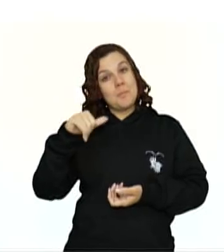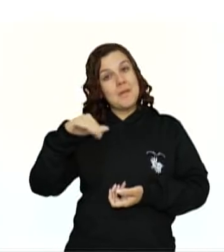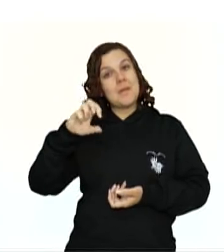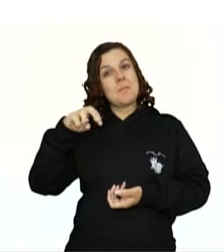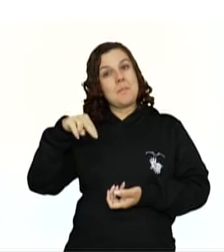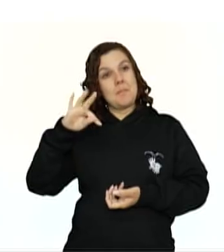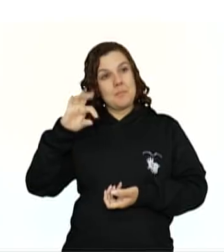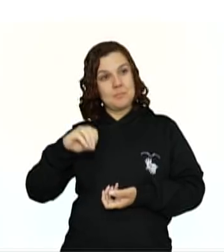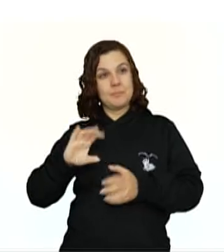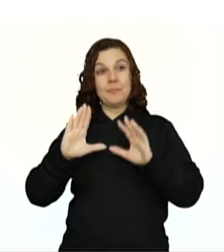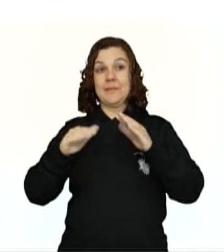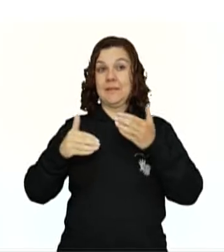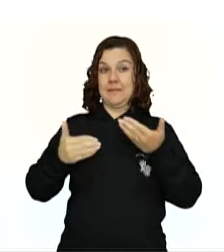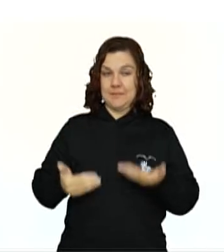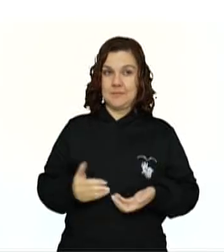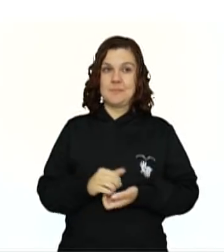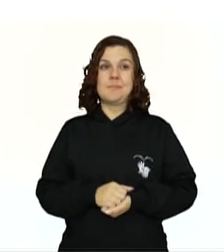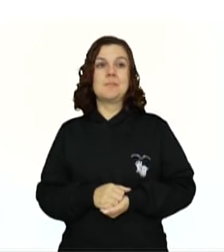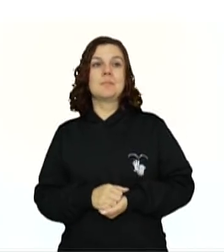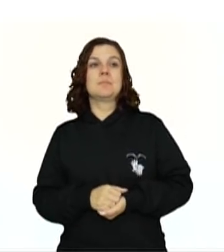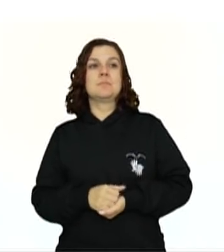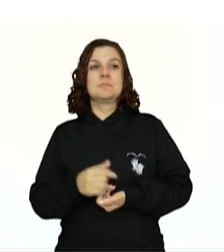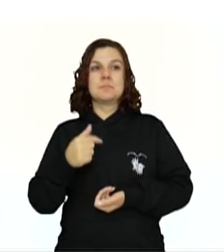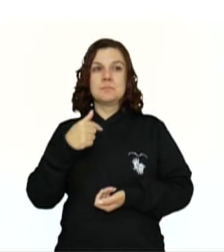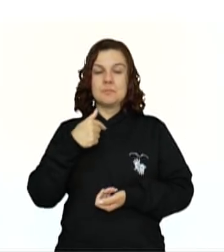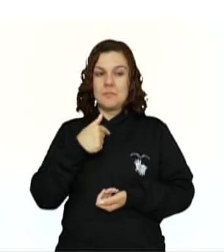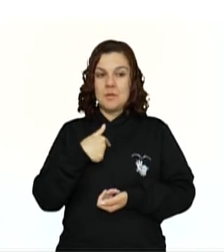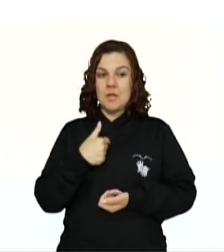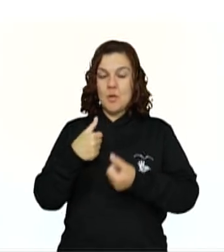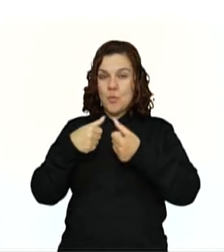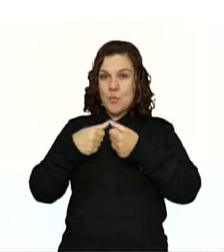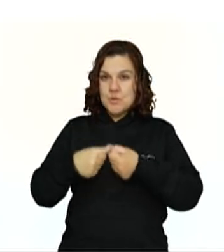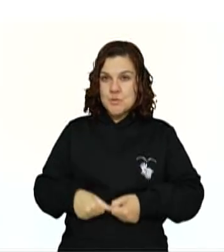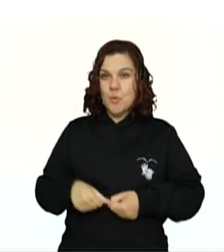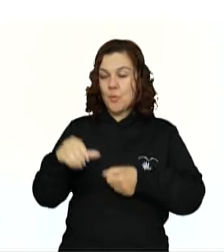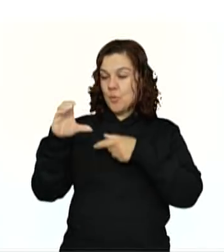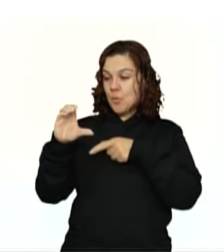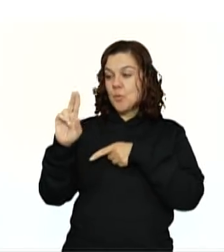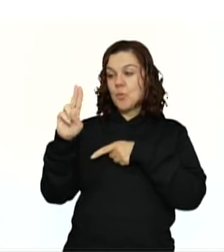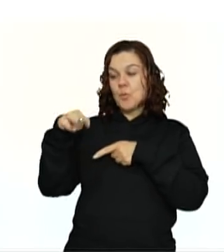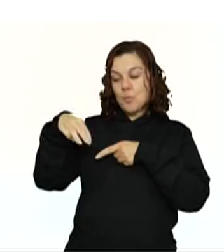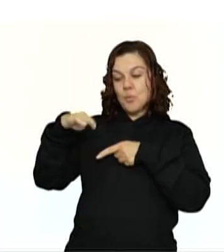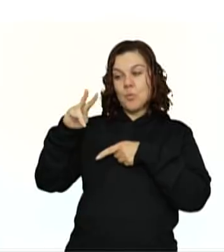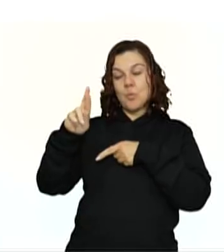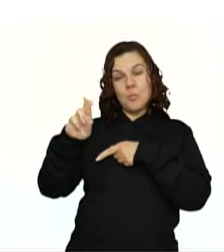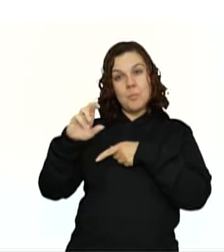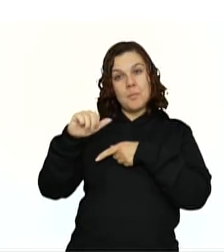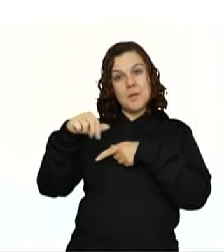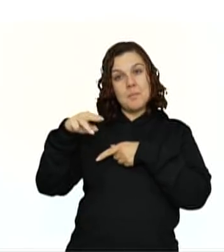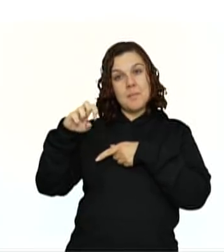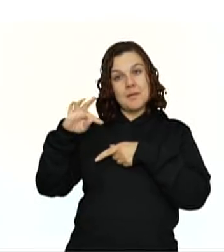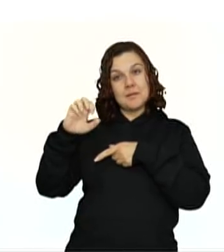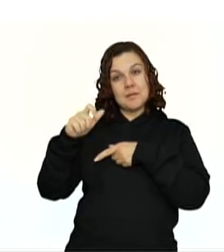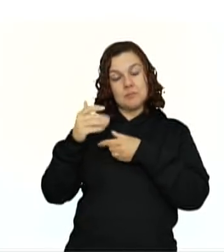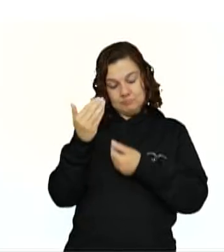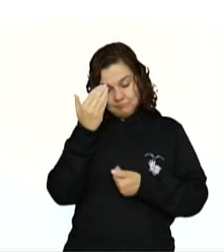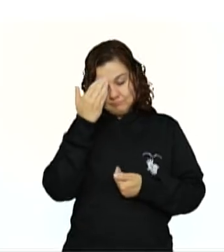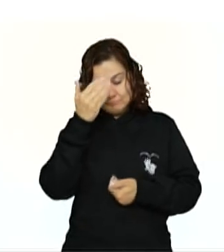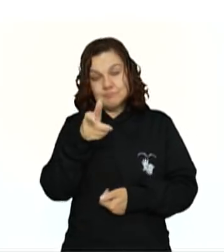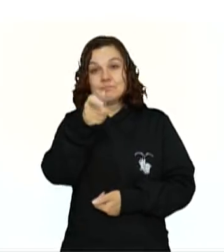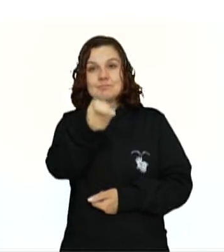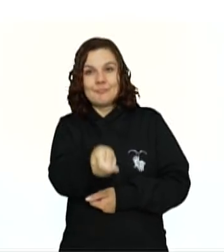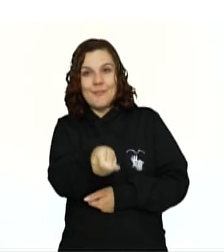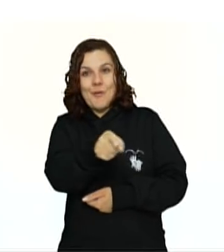Então, galera, eu estou aqui cumprimentando vocês. Eu estou aqui saudando